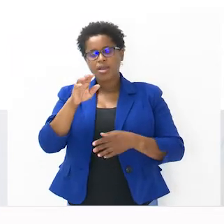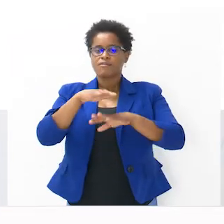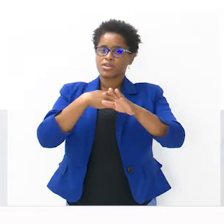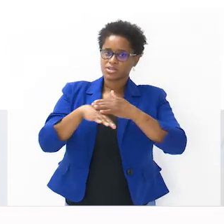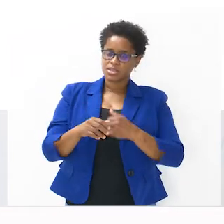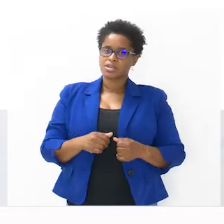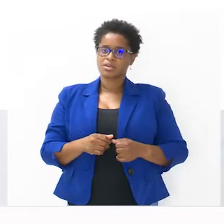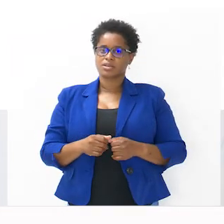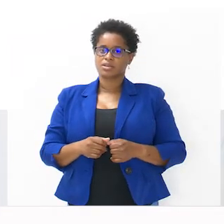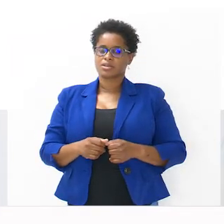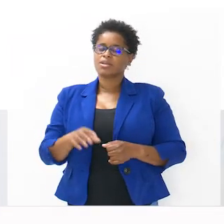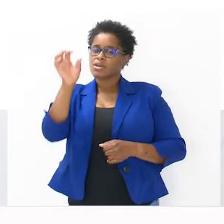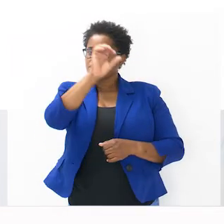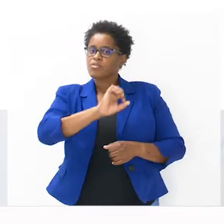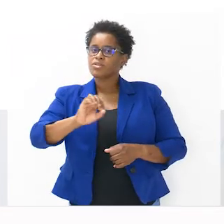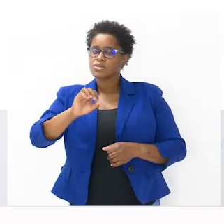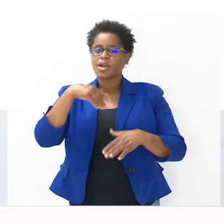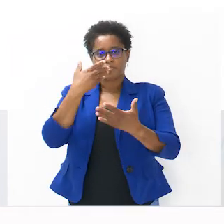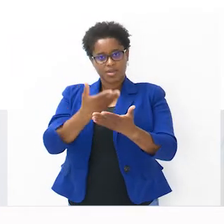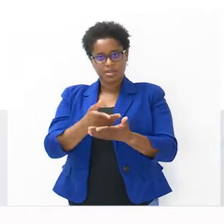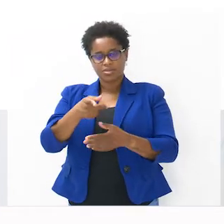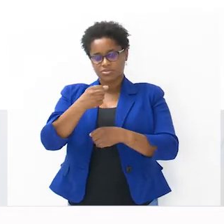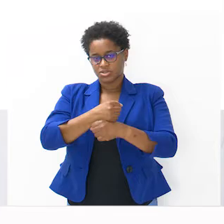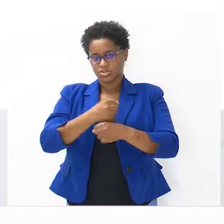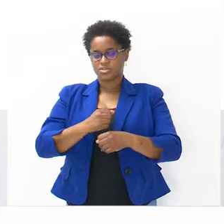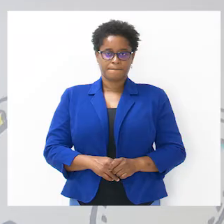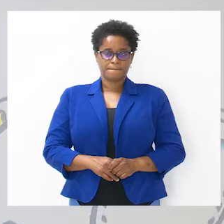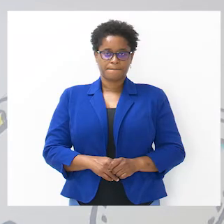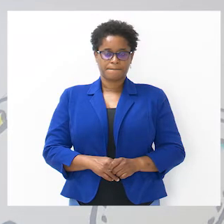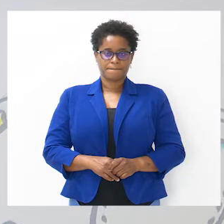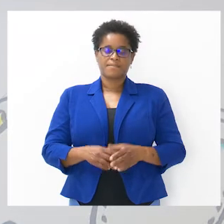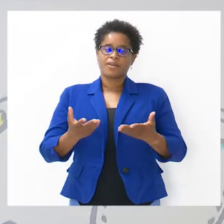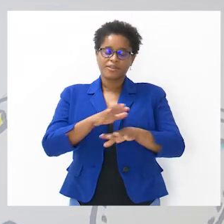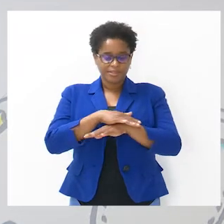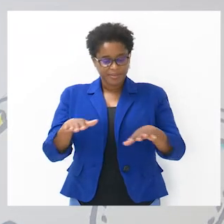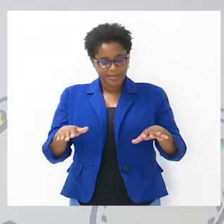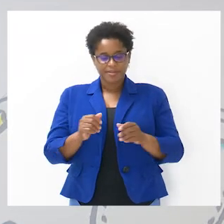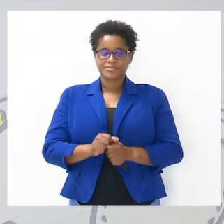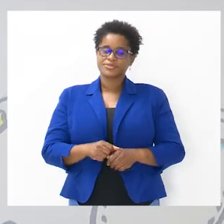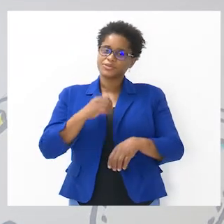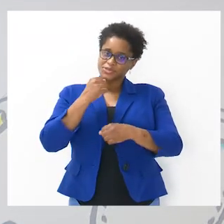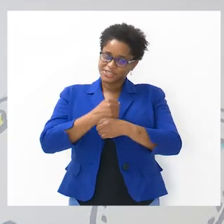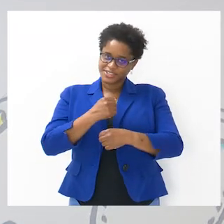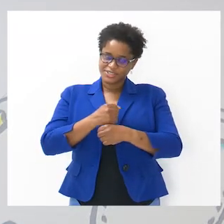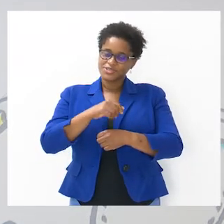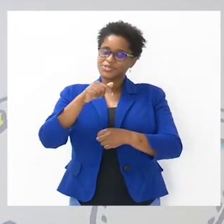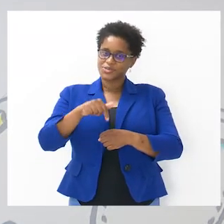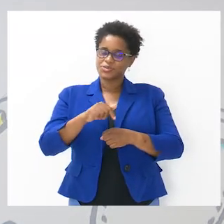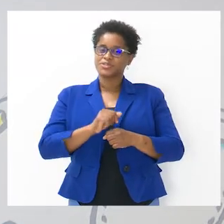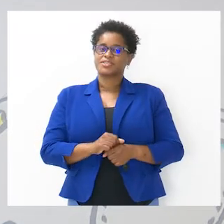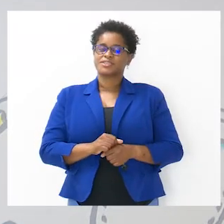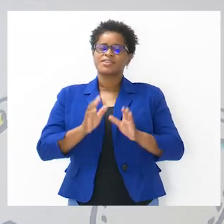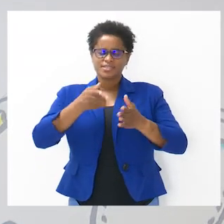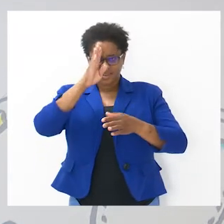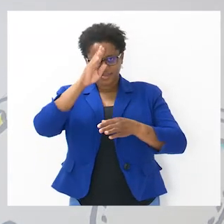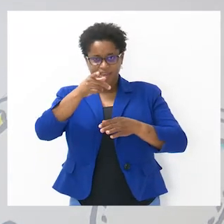traçar e vocês vão aplicar em exercícios. Terminamos assim os exercícios de hoje.